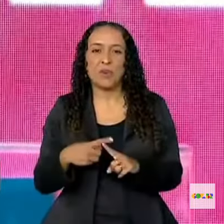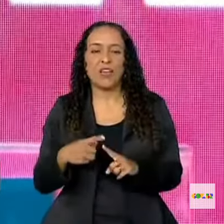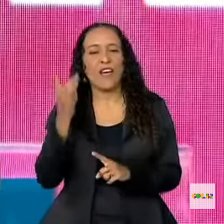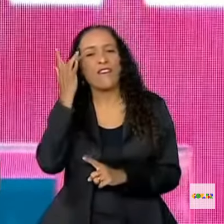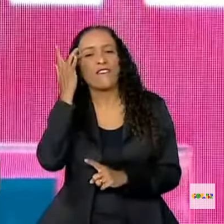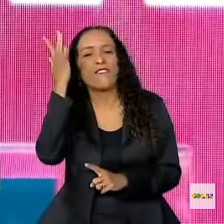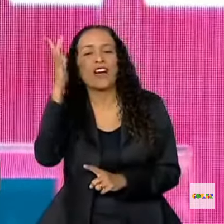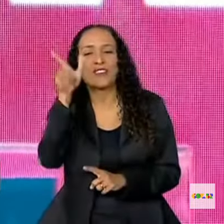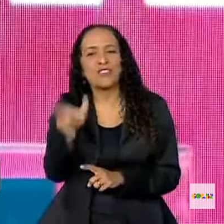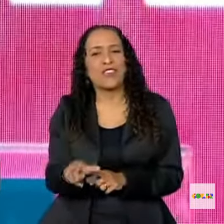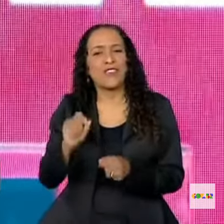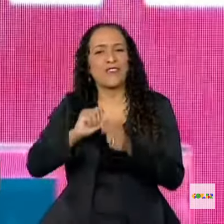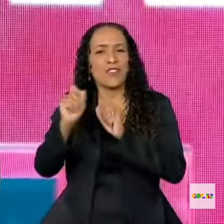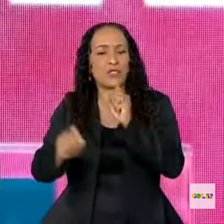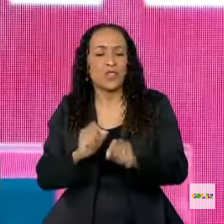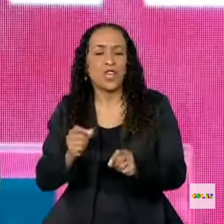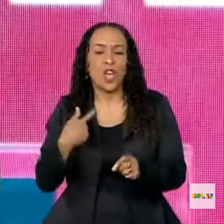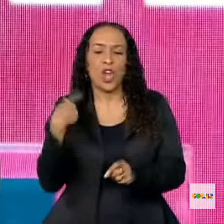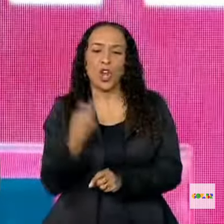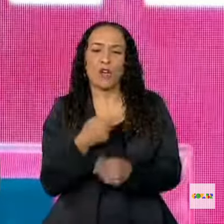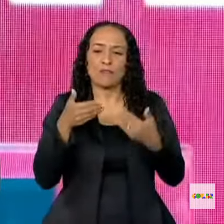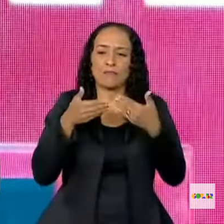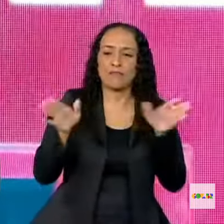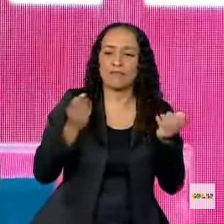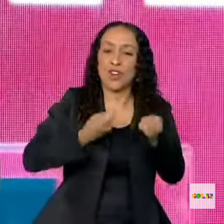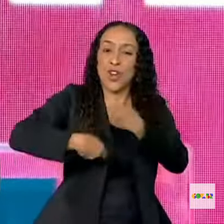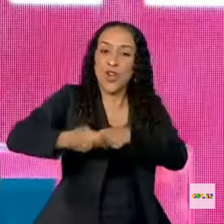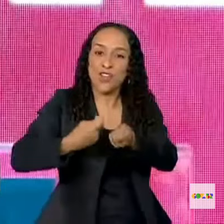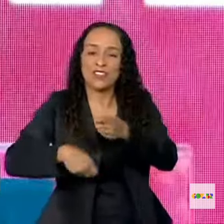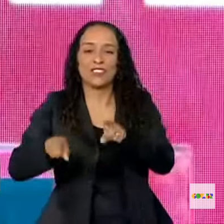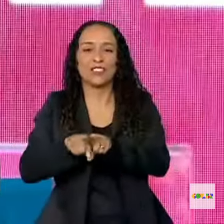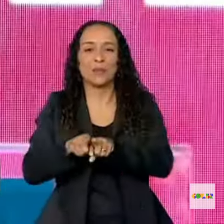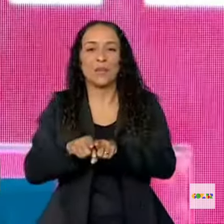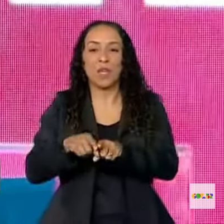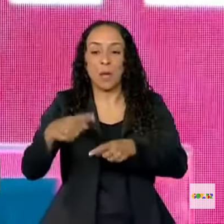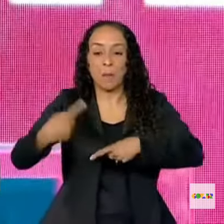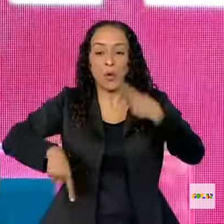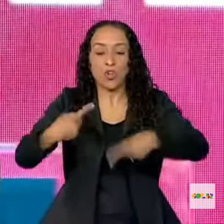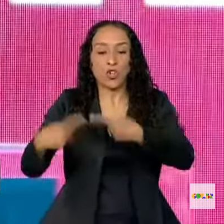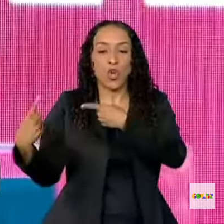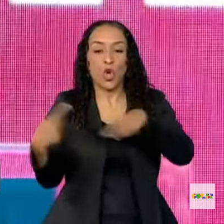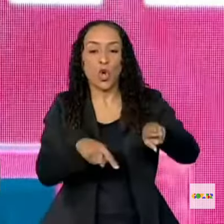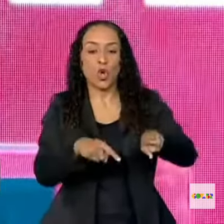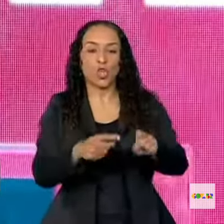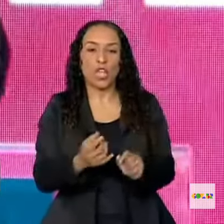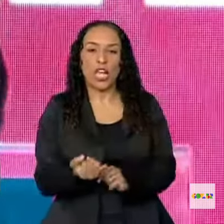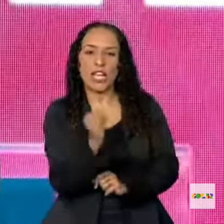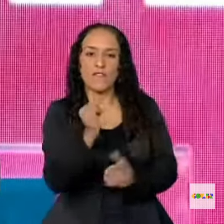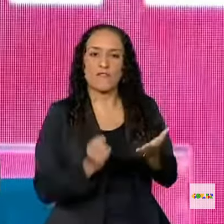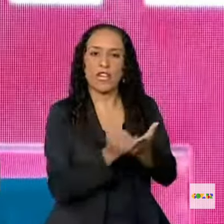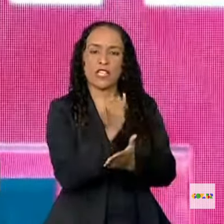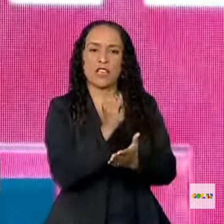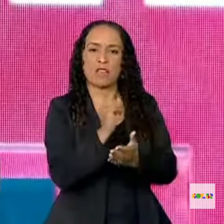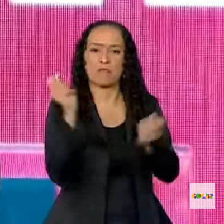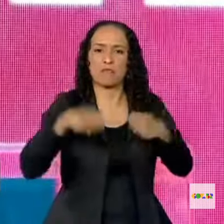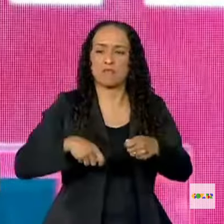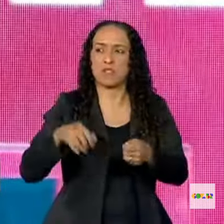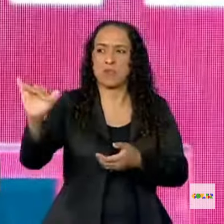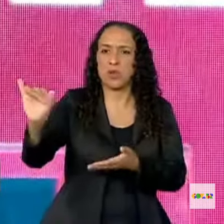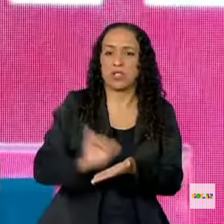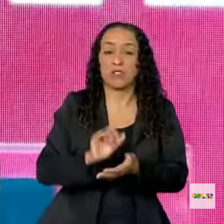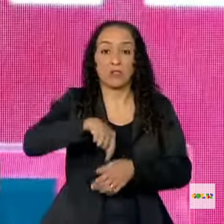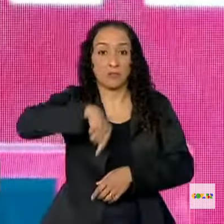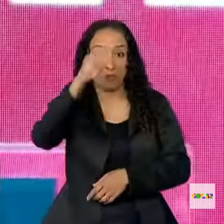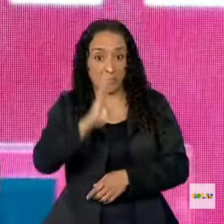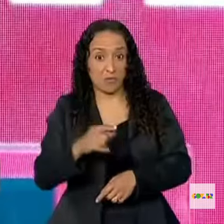facilidade com que ele fez com que nós abríssemos negociação pela política de combate à infração que permitiu exportação brasileira para